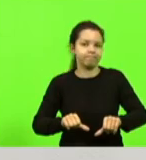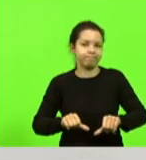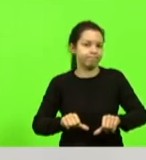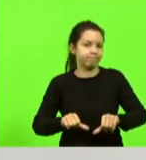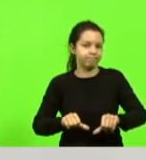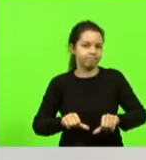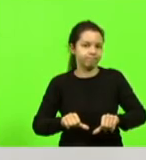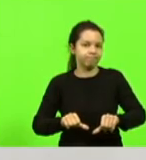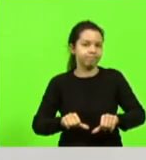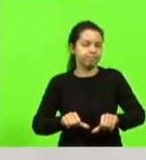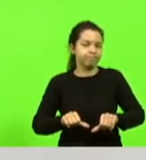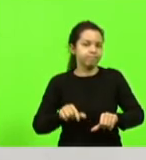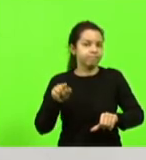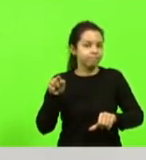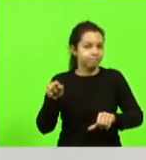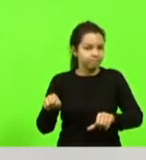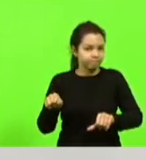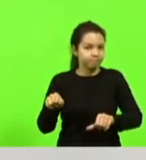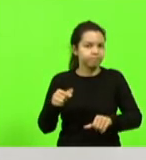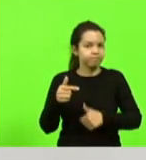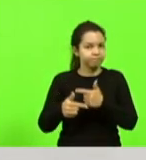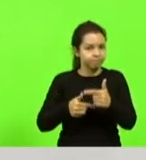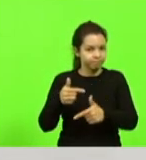O pescador ele tem que ser respeitado ali.